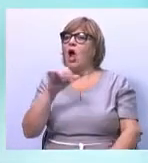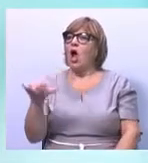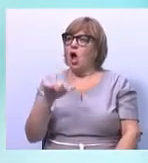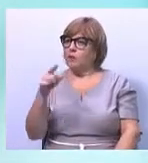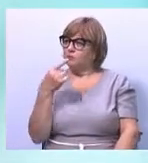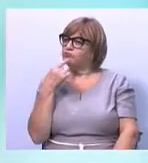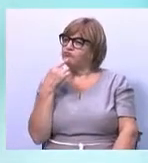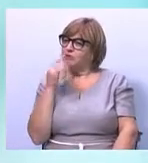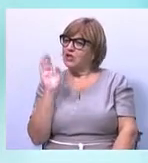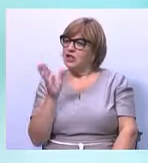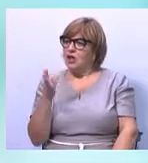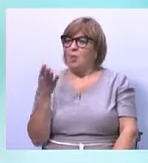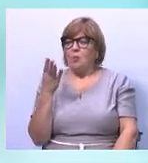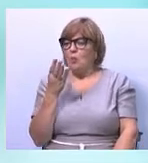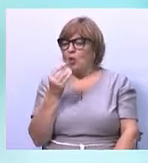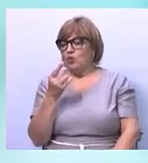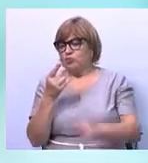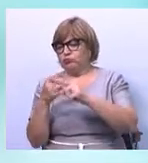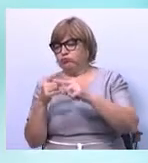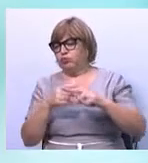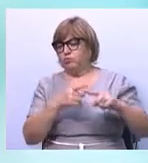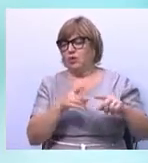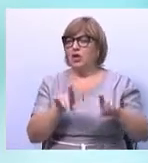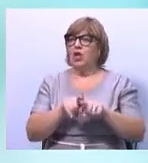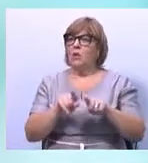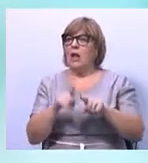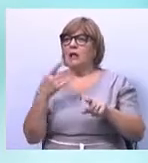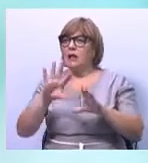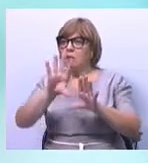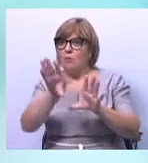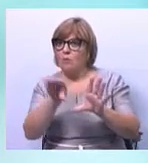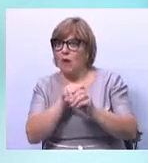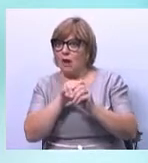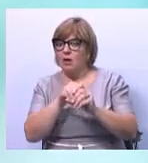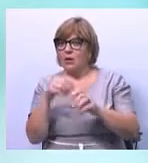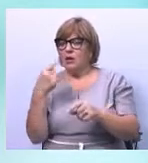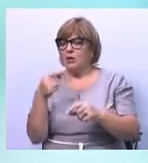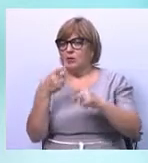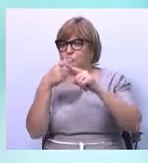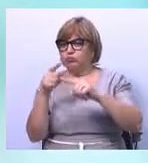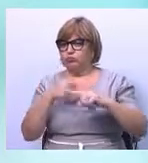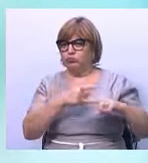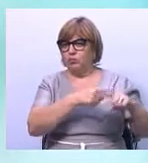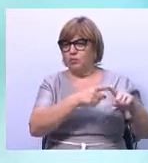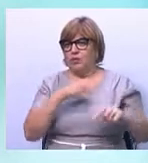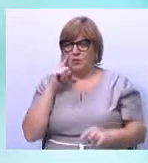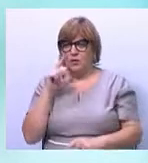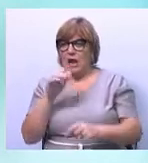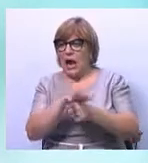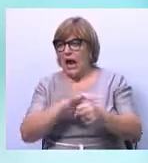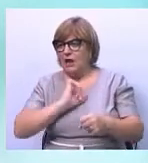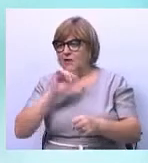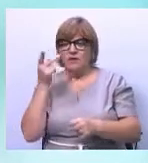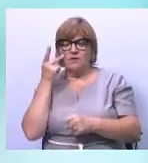aqui que eles são múltiplos e acabam por abarcar uma grande variedade de áreas da nossa